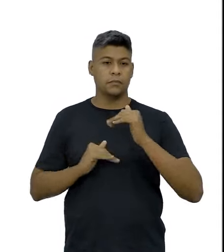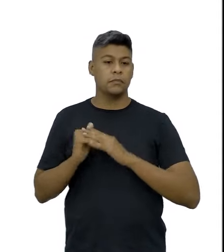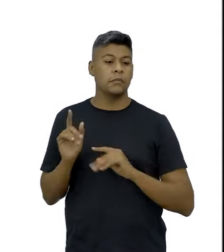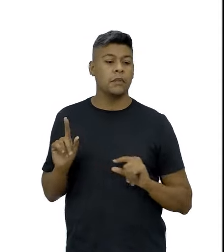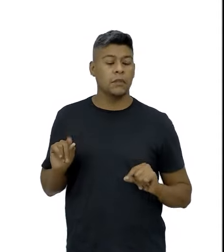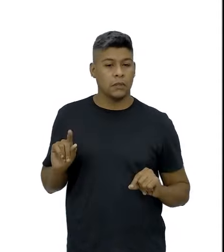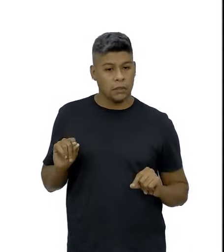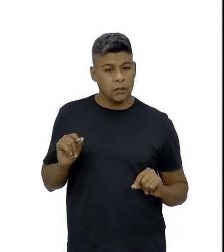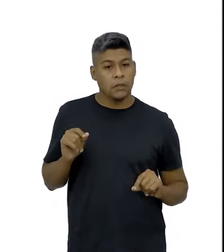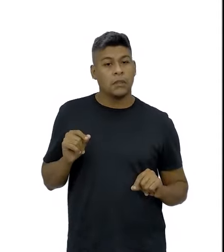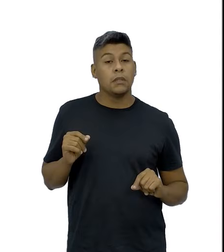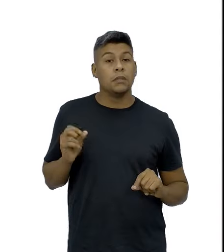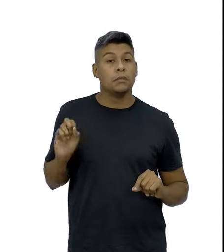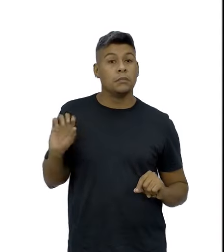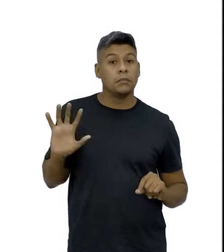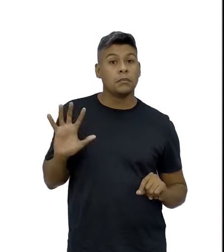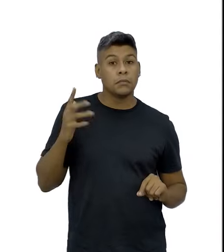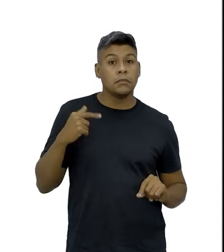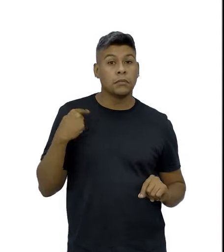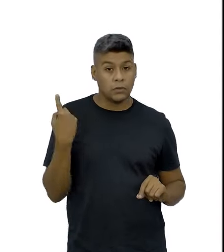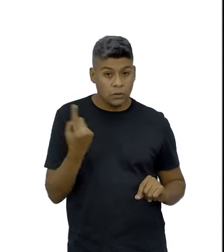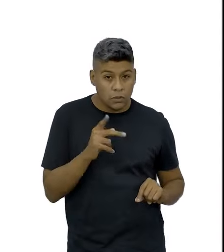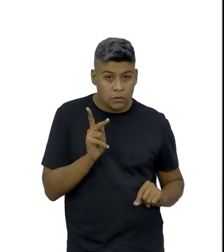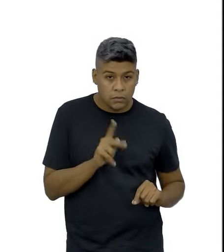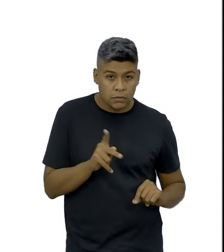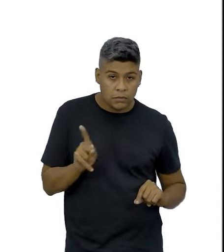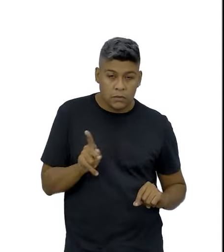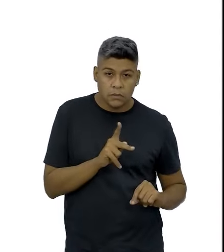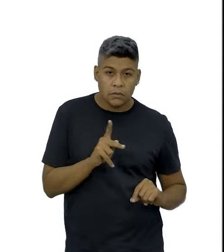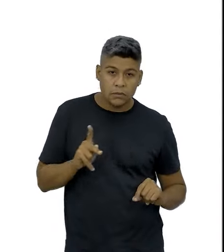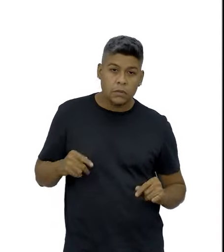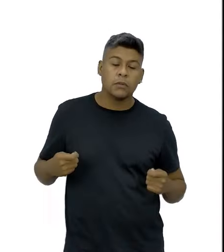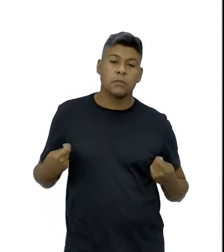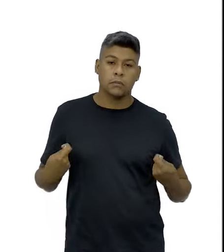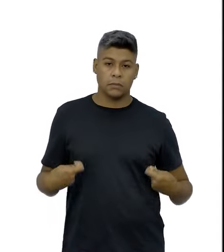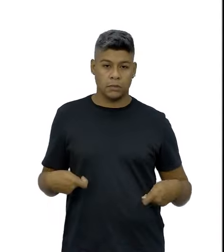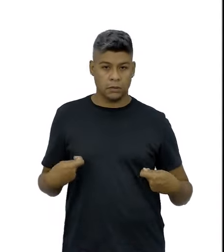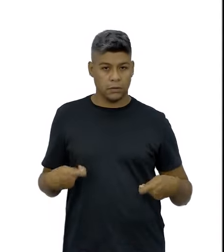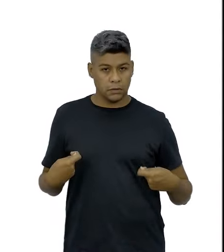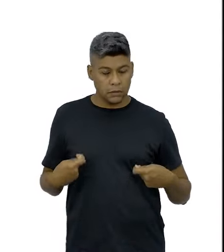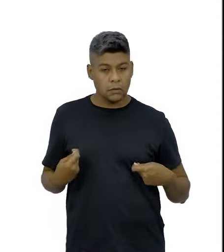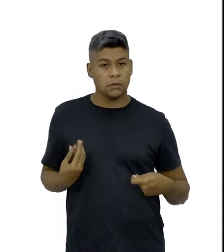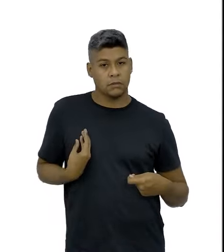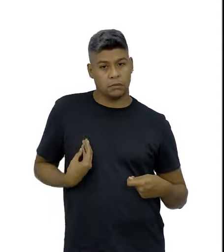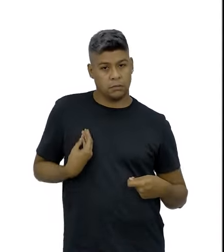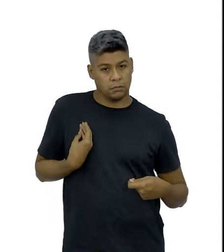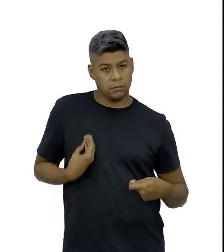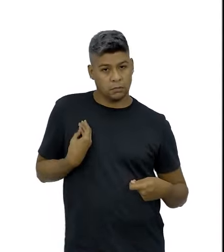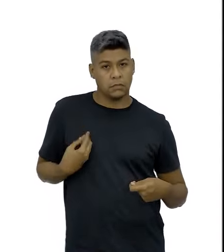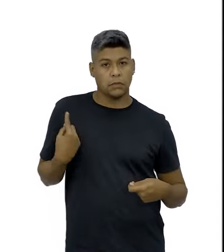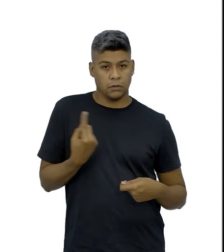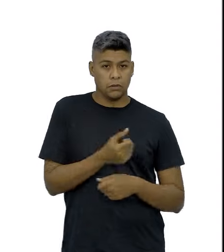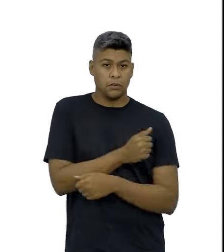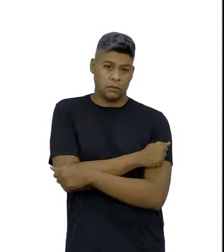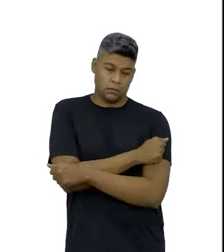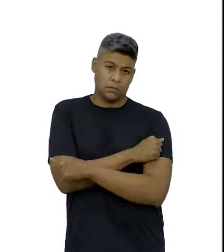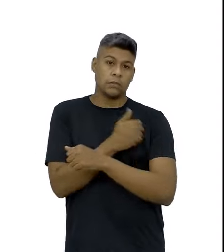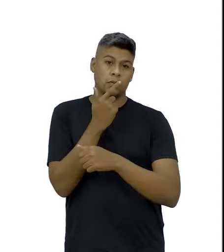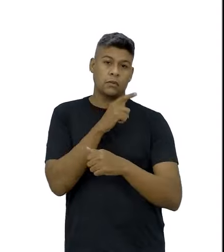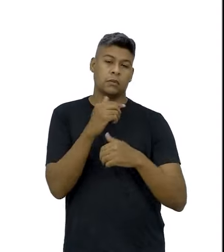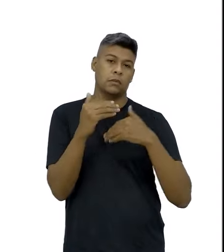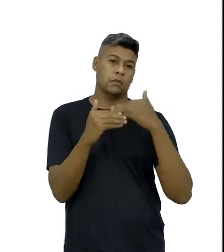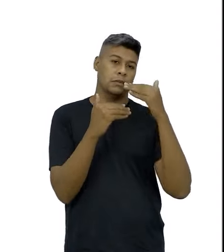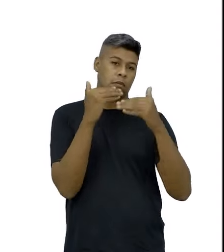respeito a um procedimento que nós, professores e professoras, precisamos atuar para que os nossos estudantes